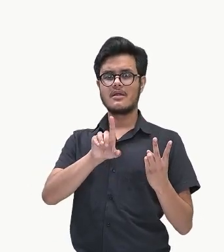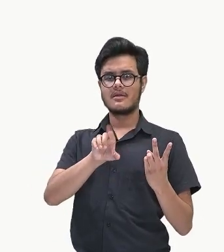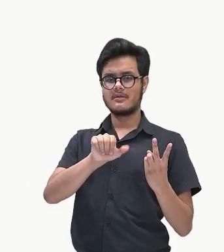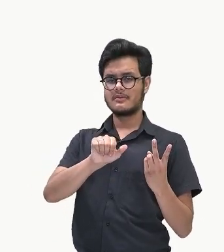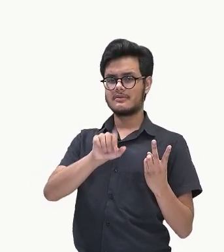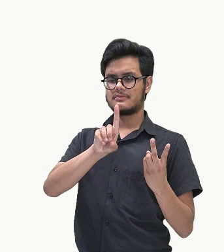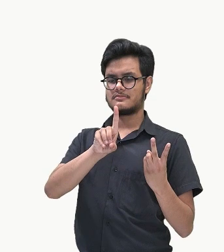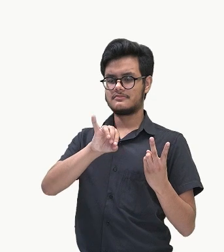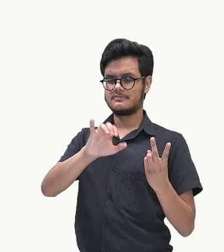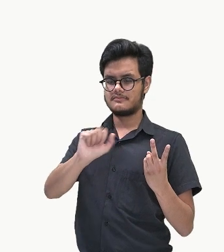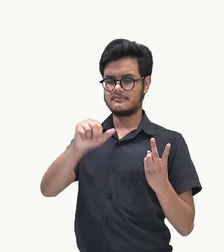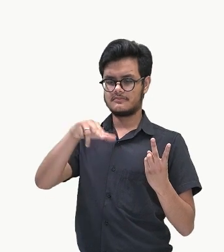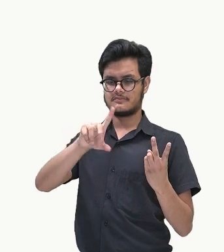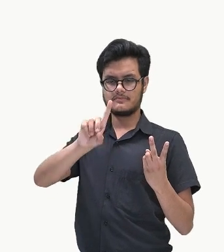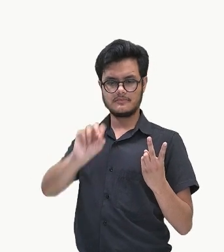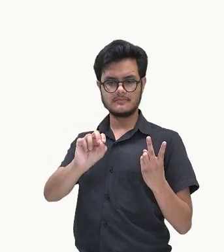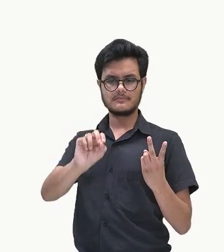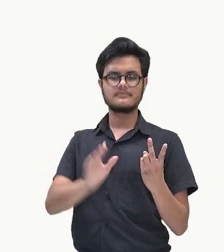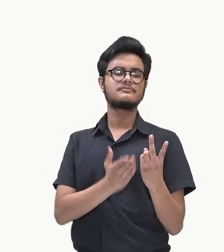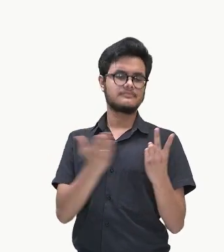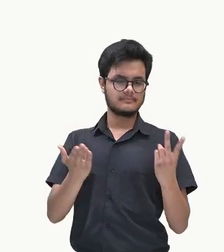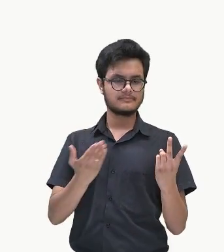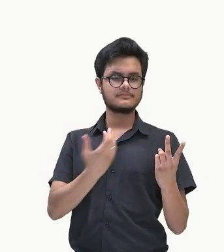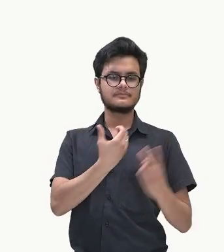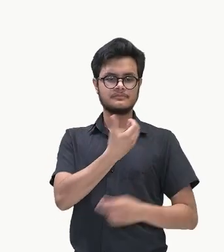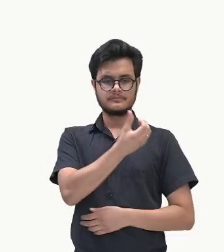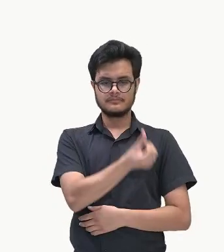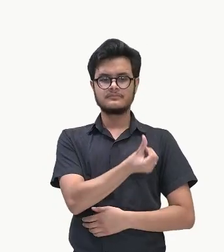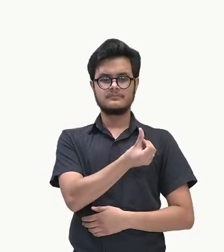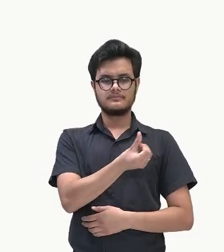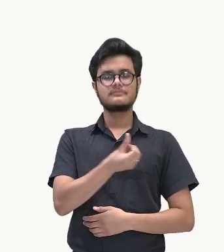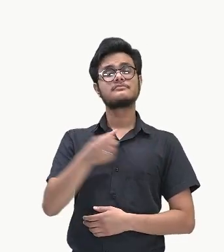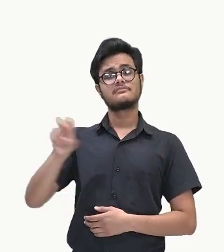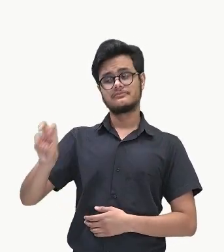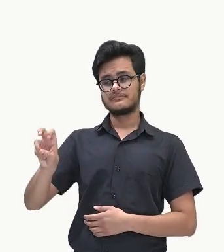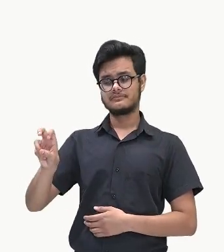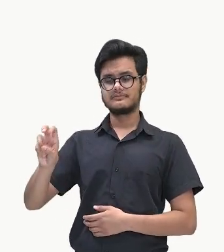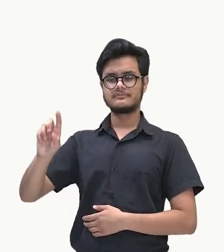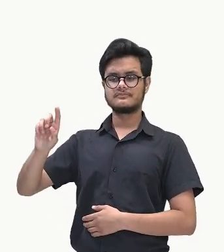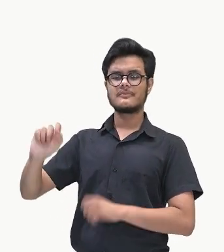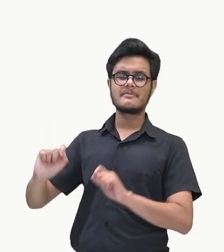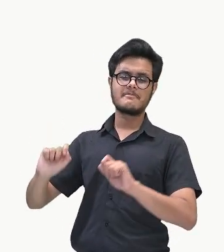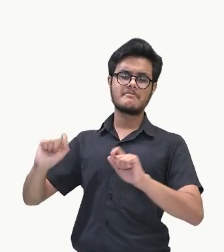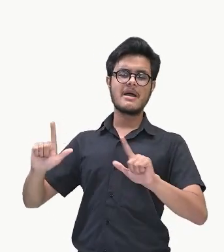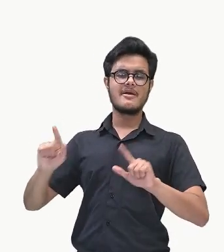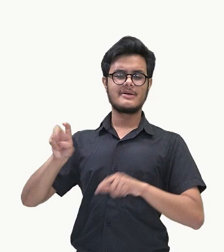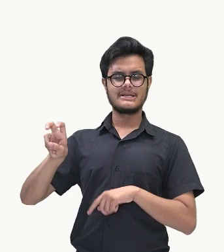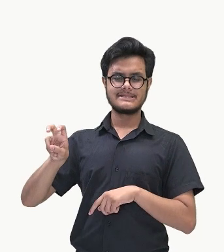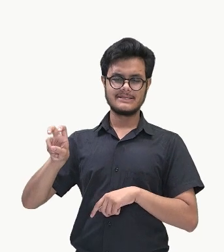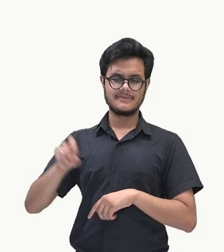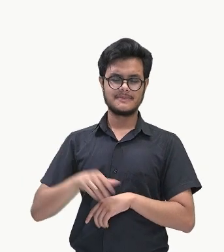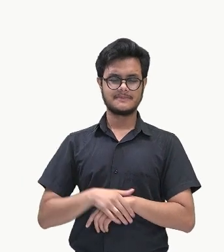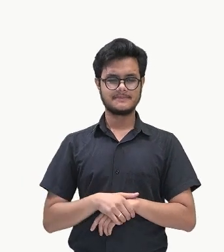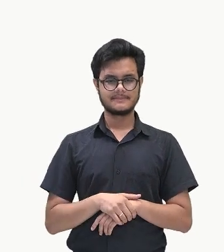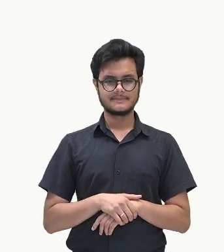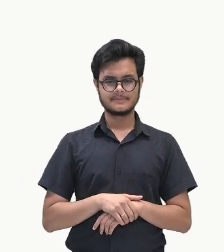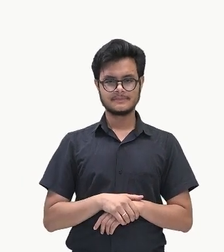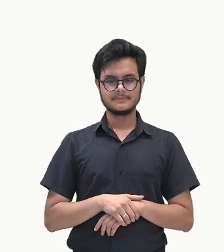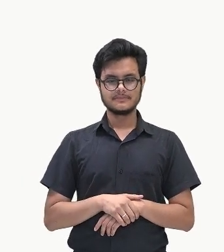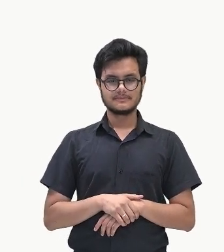número. Então, aqui eu sei que raiz cúbica de 6 é maior do que a raiz cúbica